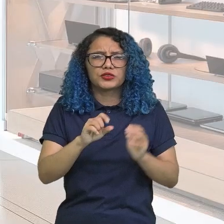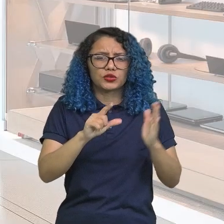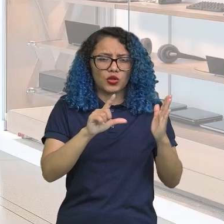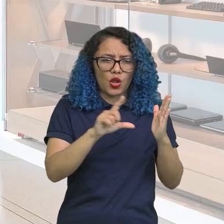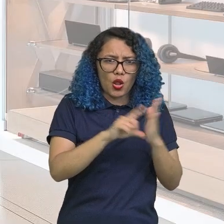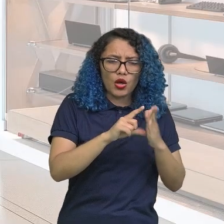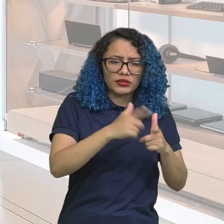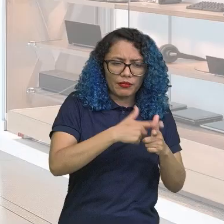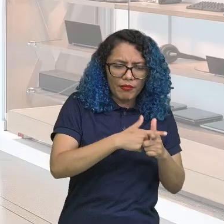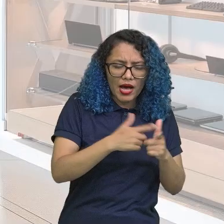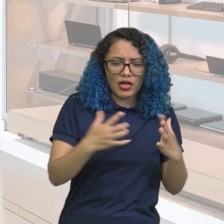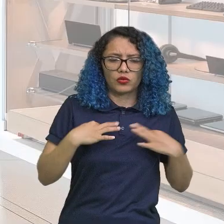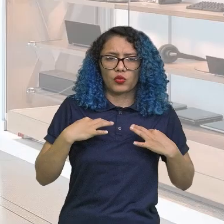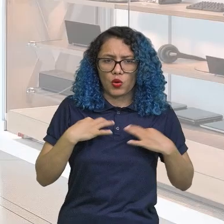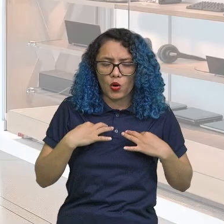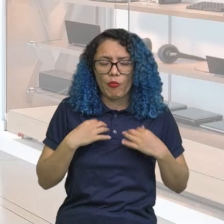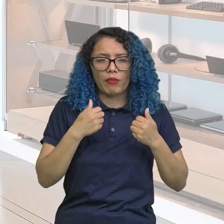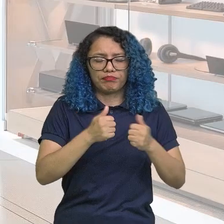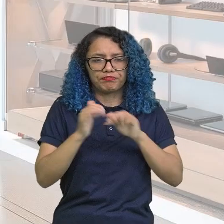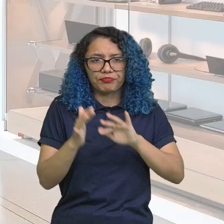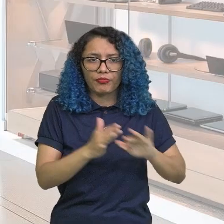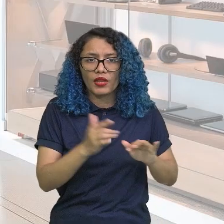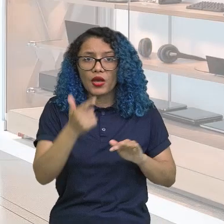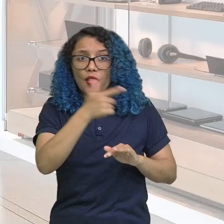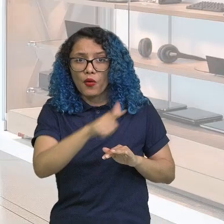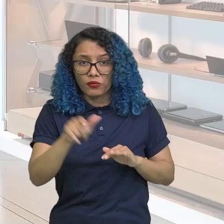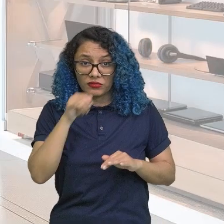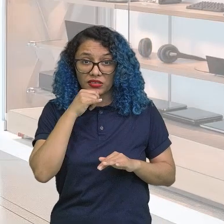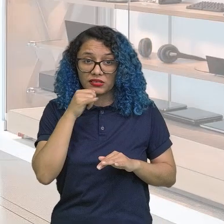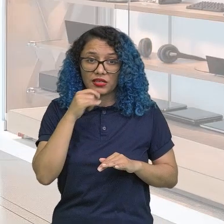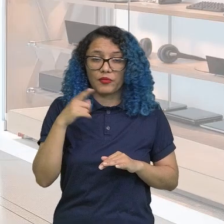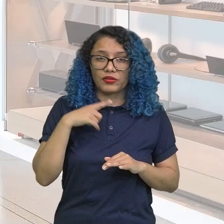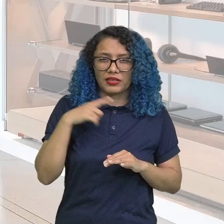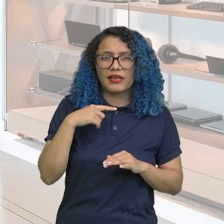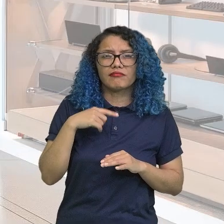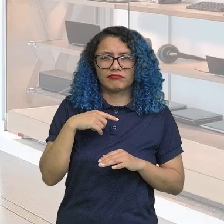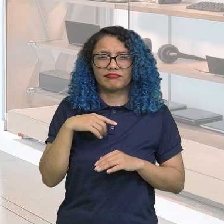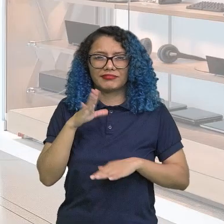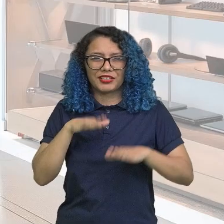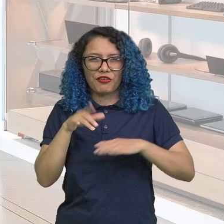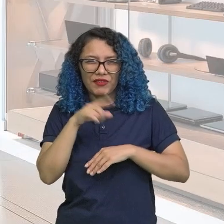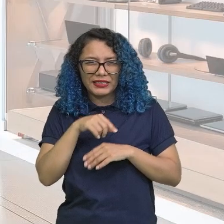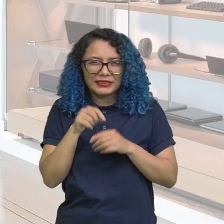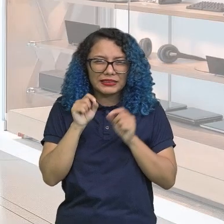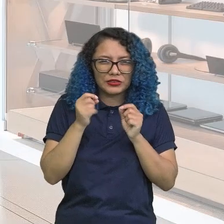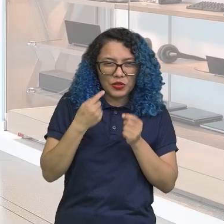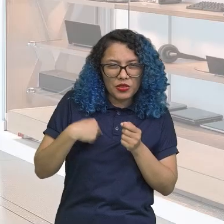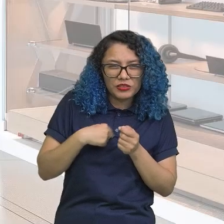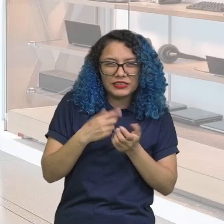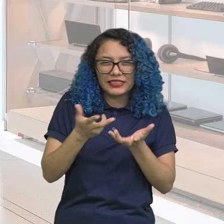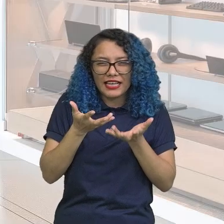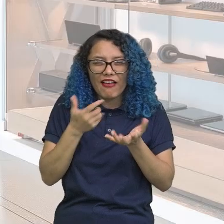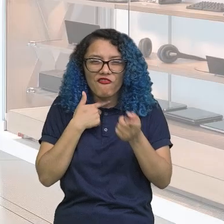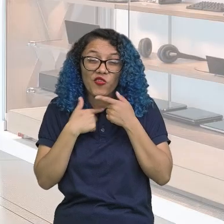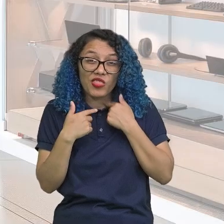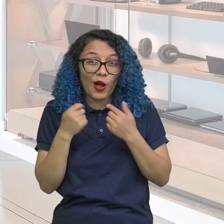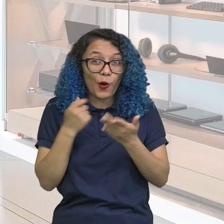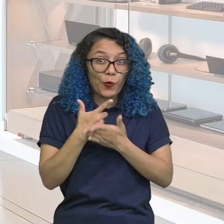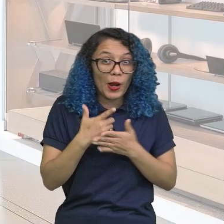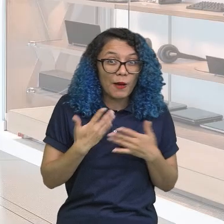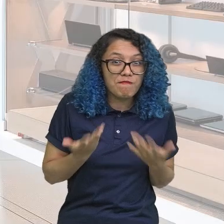aí pelo vestuário, será que tem mais uma tentação aí para lhe deixar querendo gastar? Vamos verificar